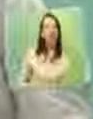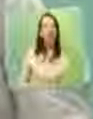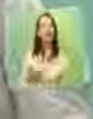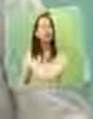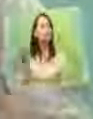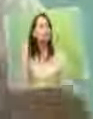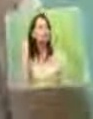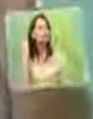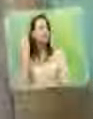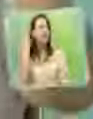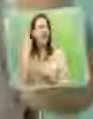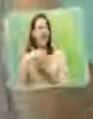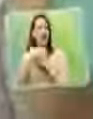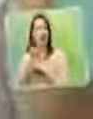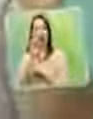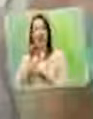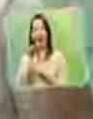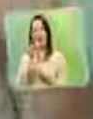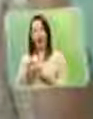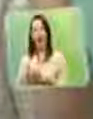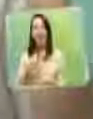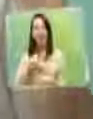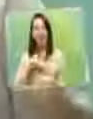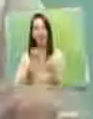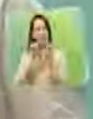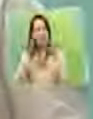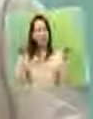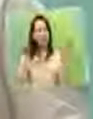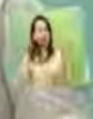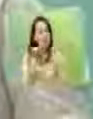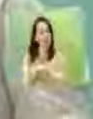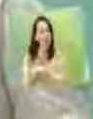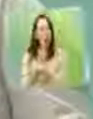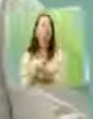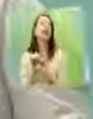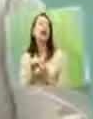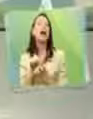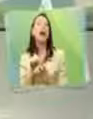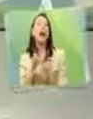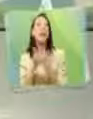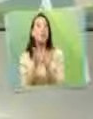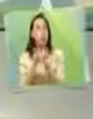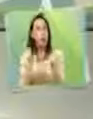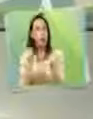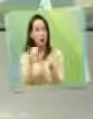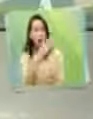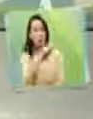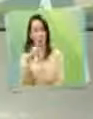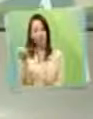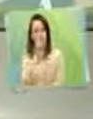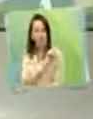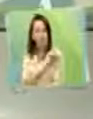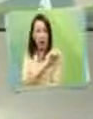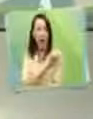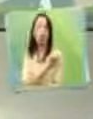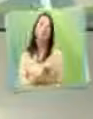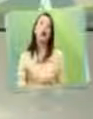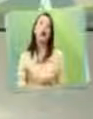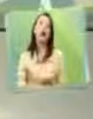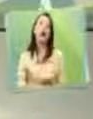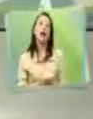tive outra questão aí também, não vou lembrar em qual prova era, mas foi uma das últimas provas, que pediu,